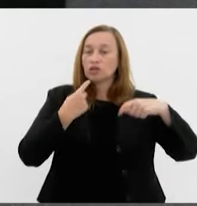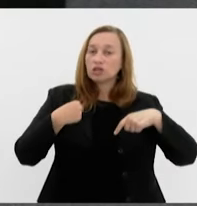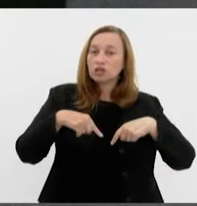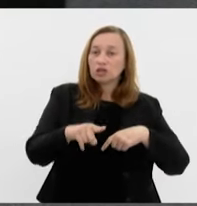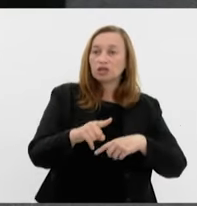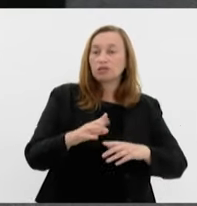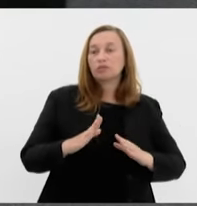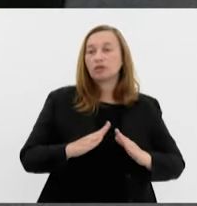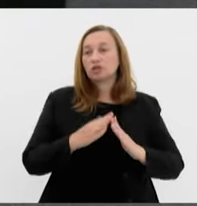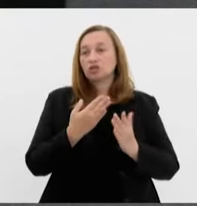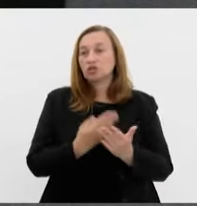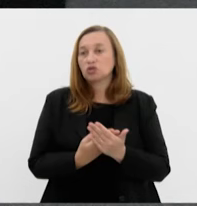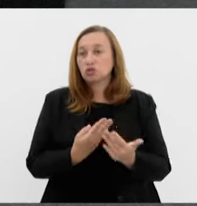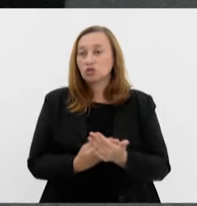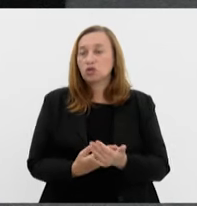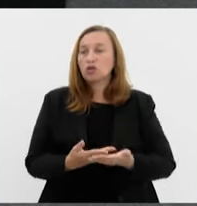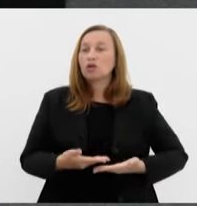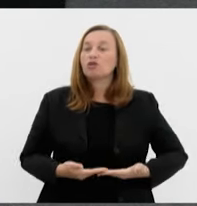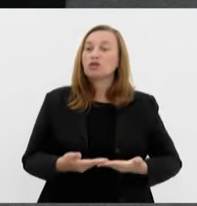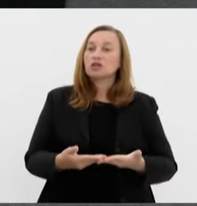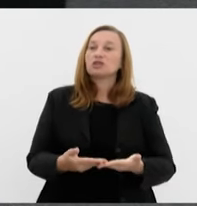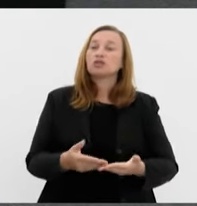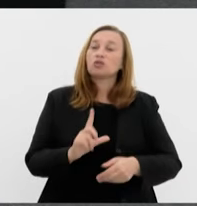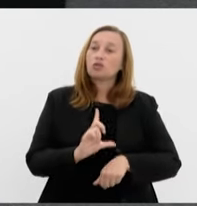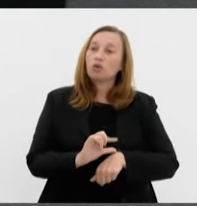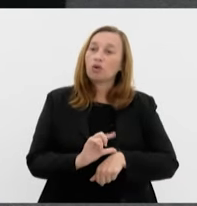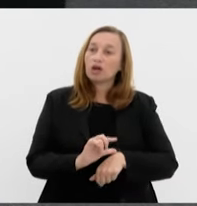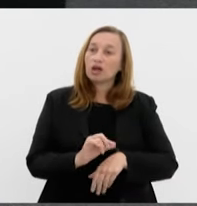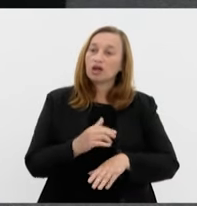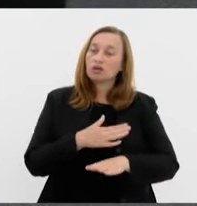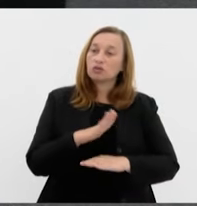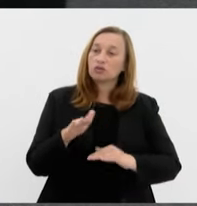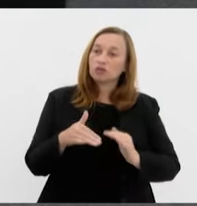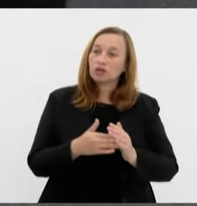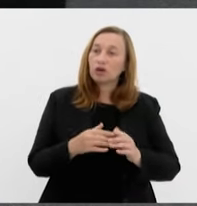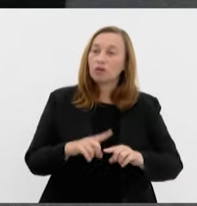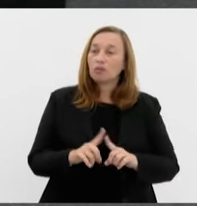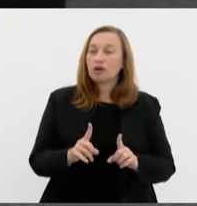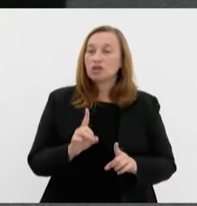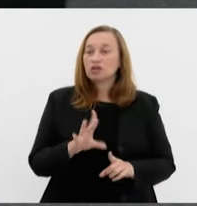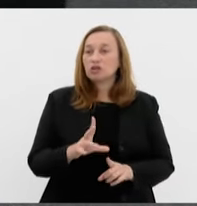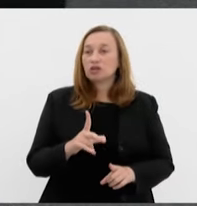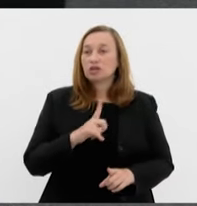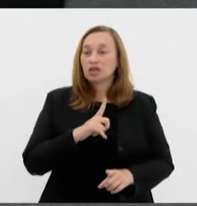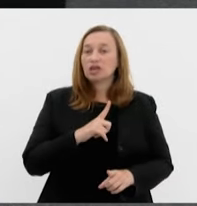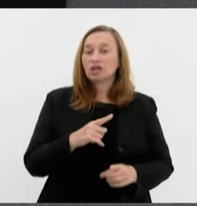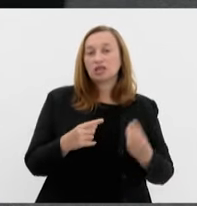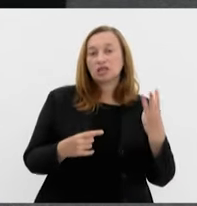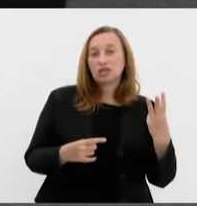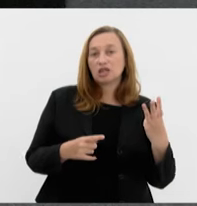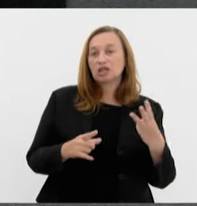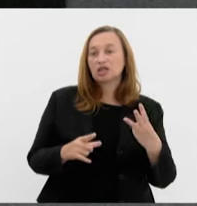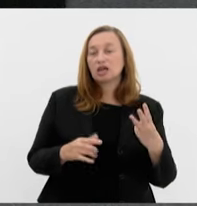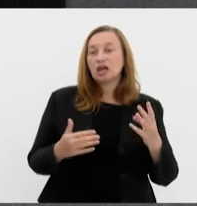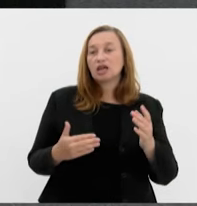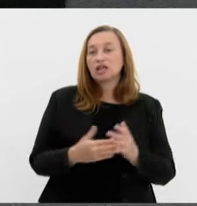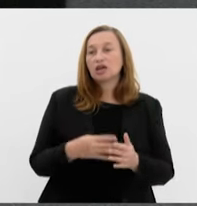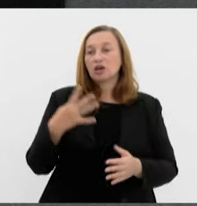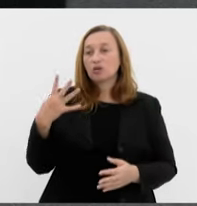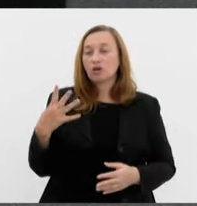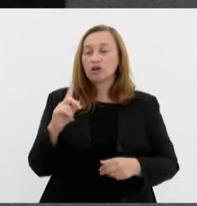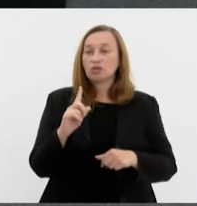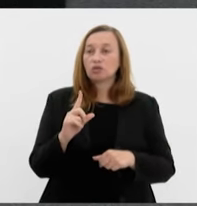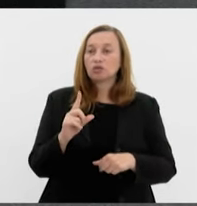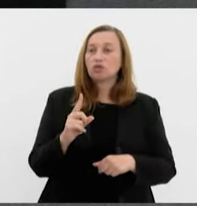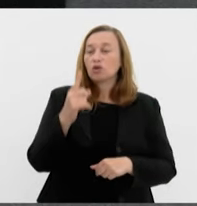escola então a escola que oferece horário integral tá funcionando por dia só de de 3 A 4 horas a educação de jovens e adultos